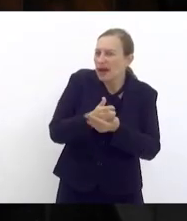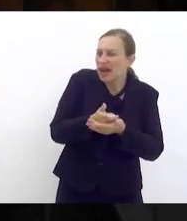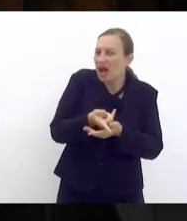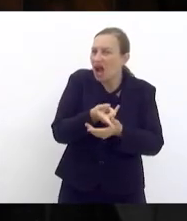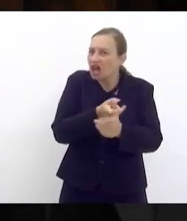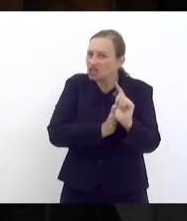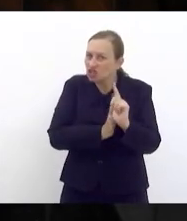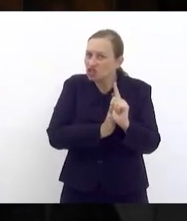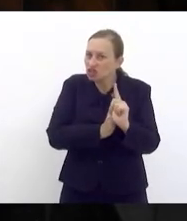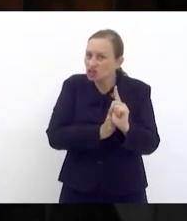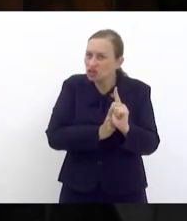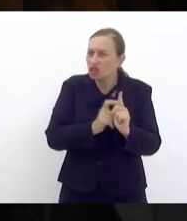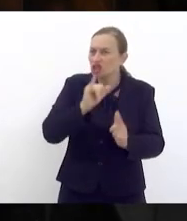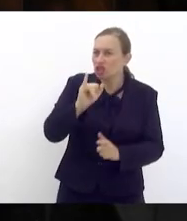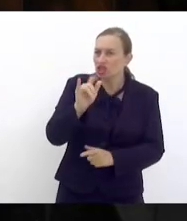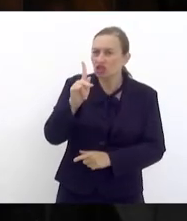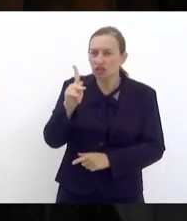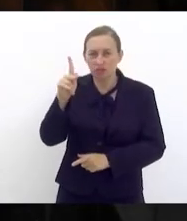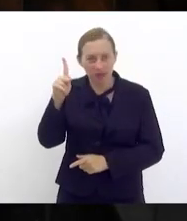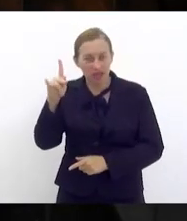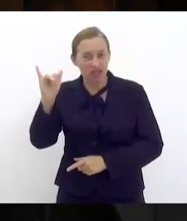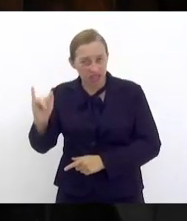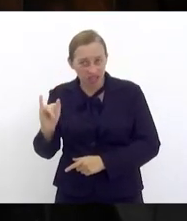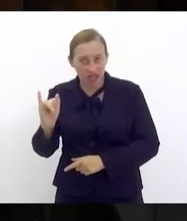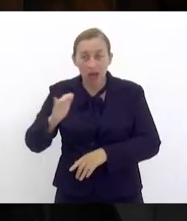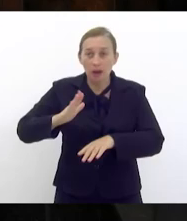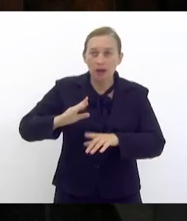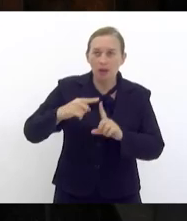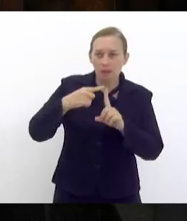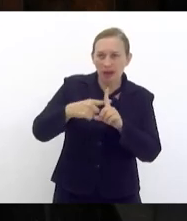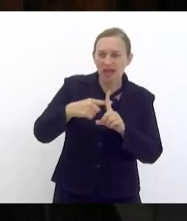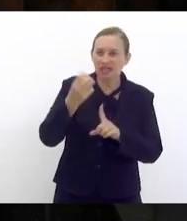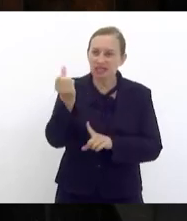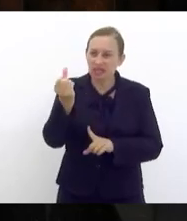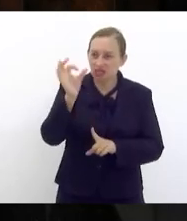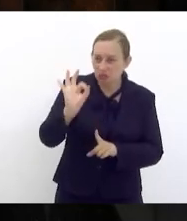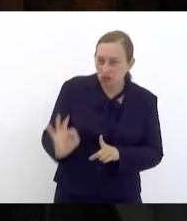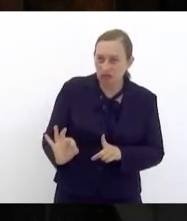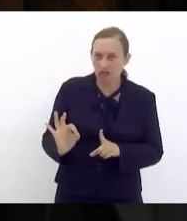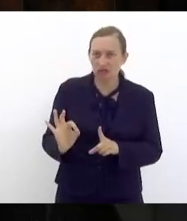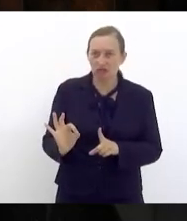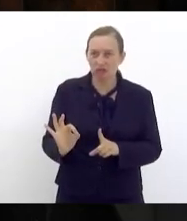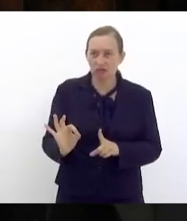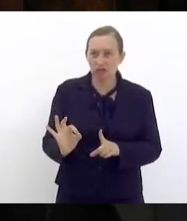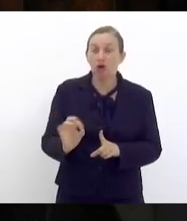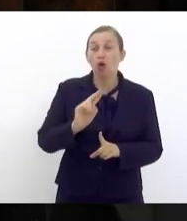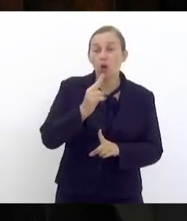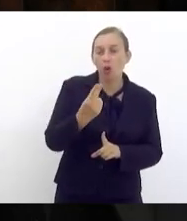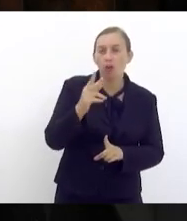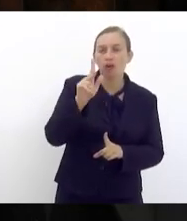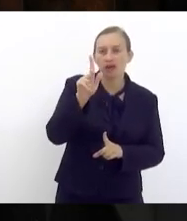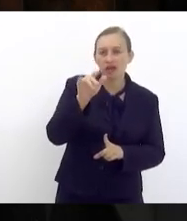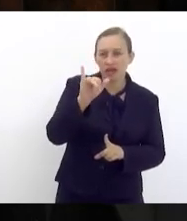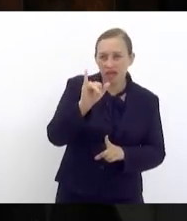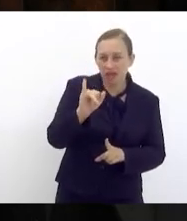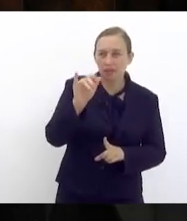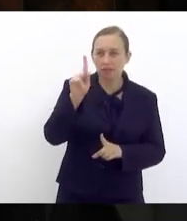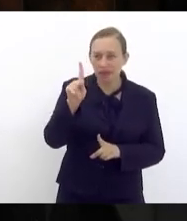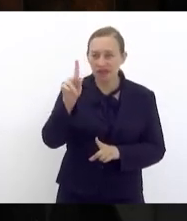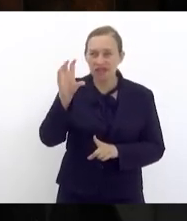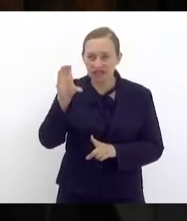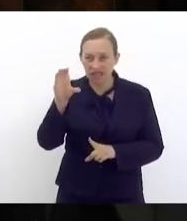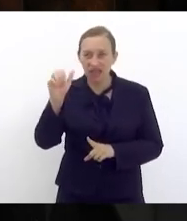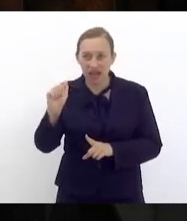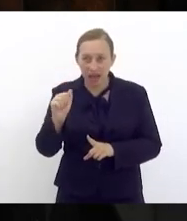dívida, pelo IGPI, mais 6 pontos percentuais, ou pelo IPCA, mais 4